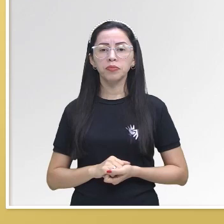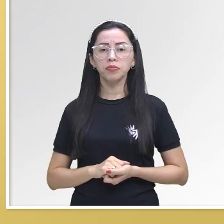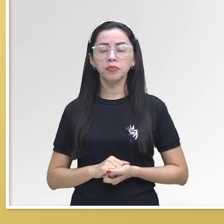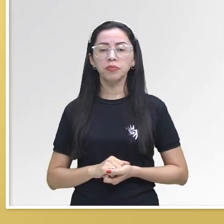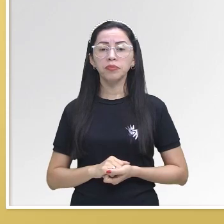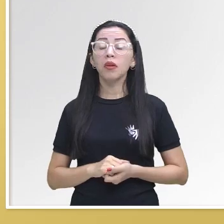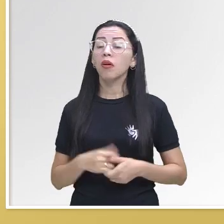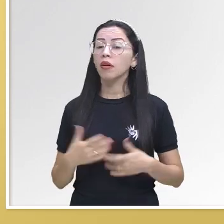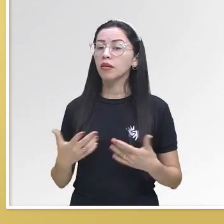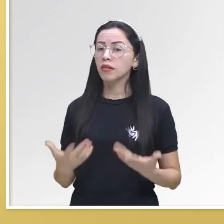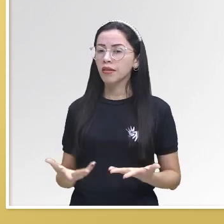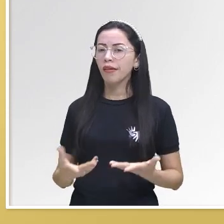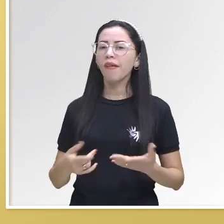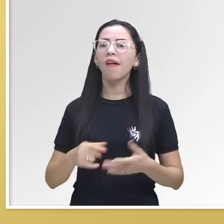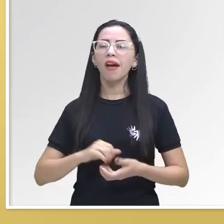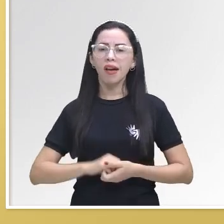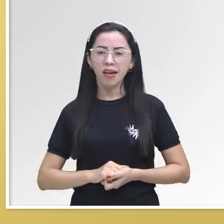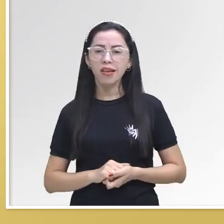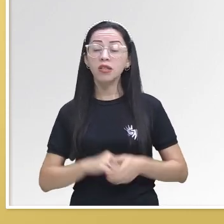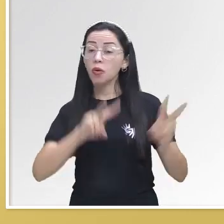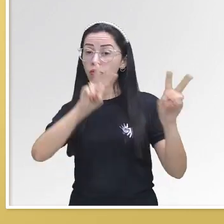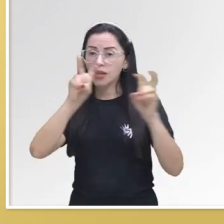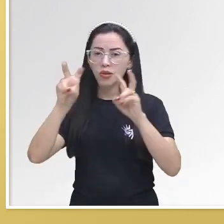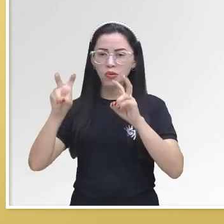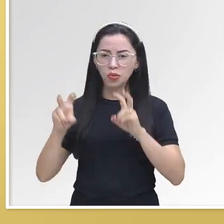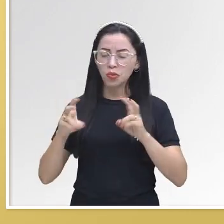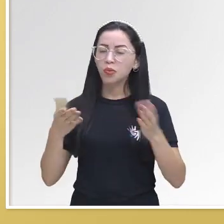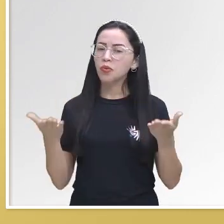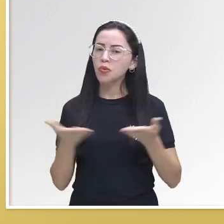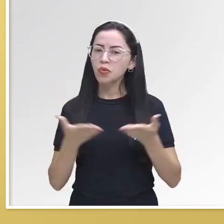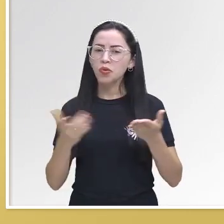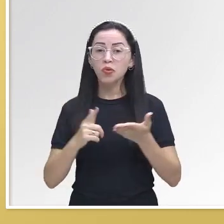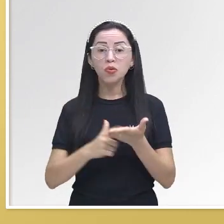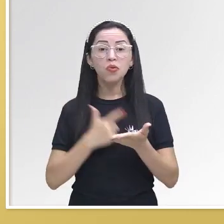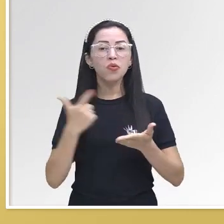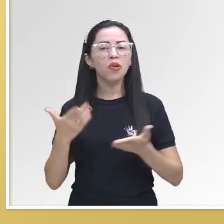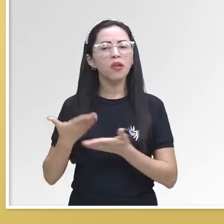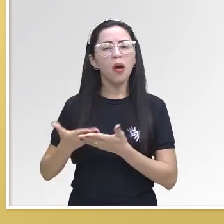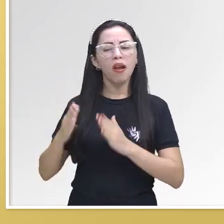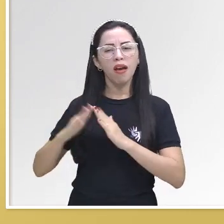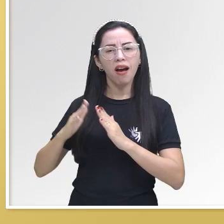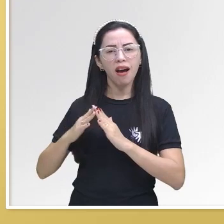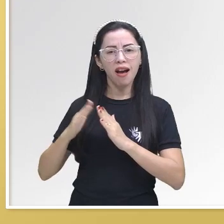Esses são o destaque da nossa edição de hoje. O Jornal Aula em Casa está no ar.